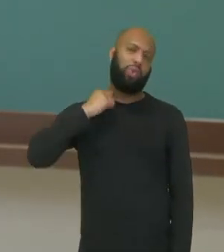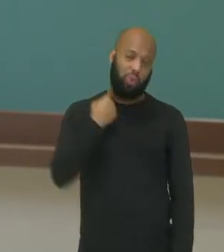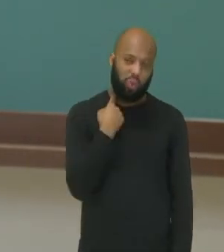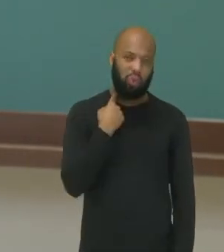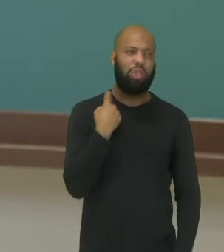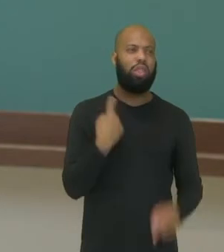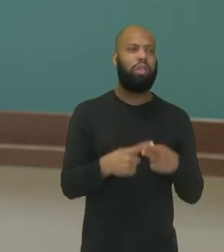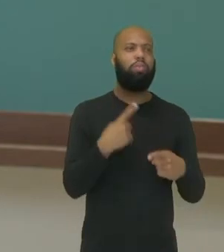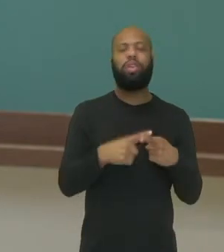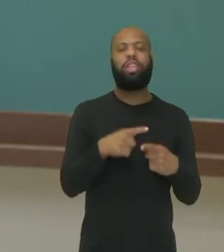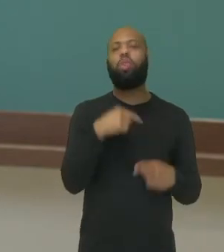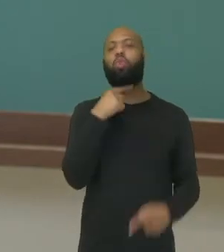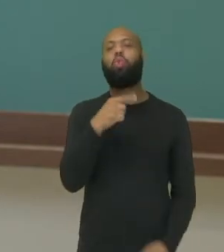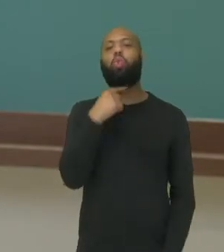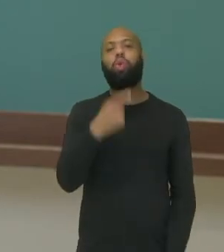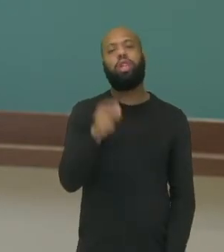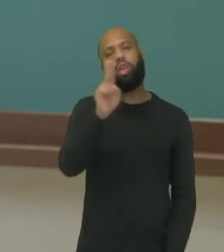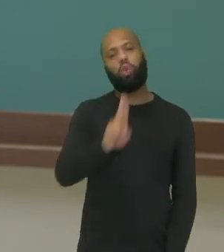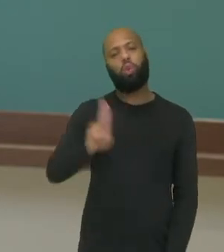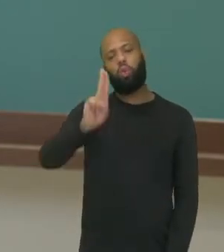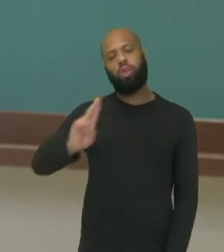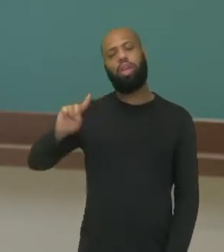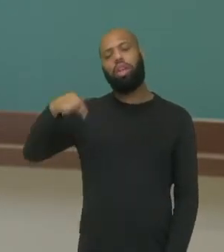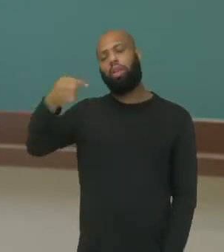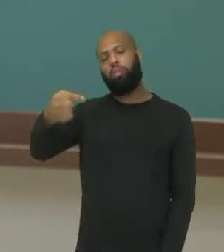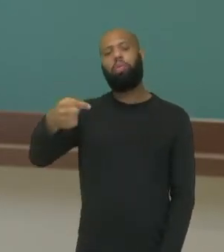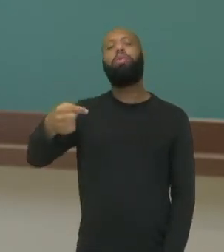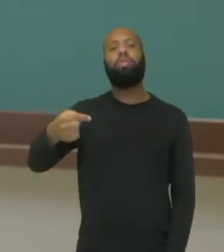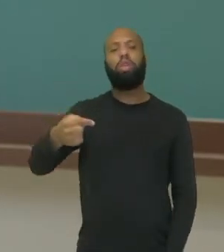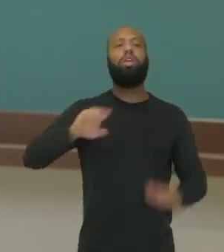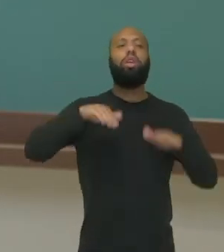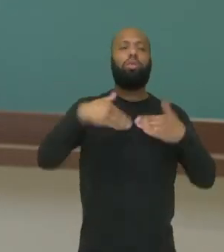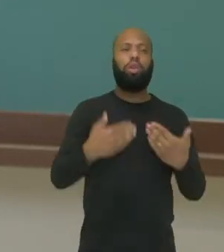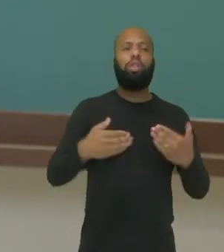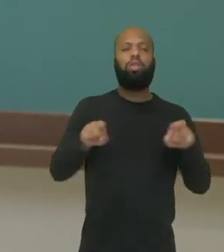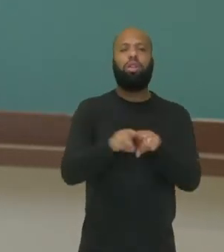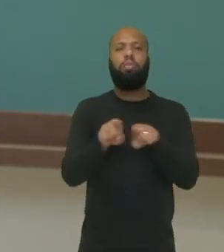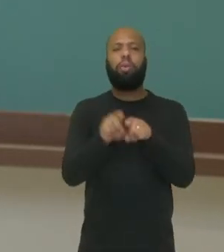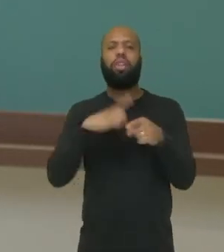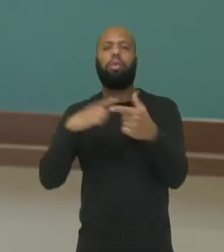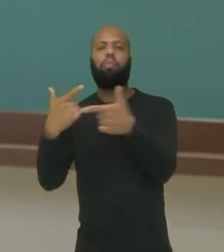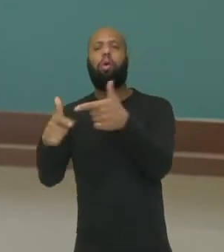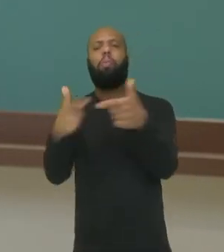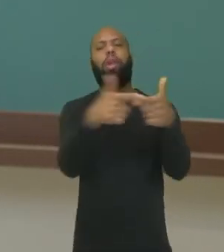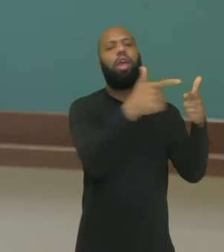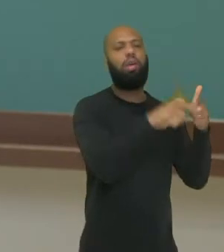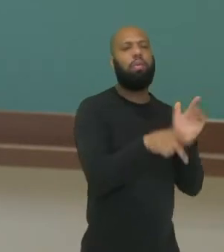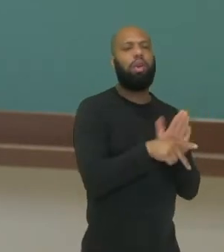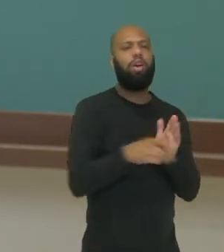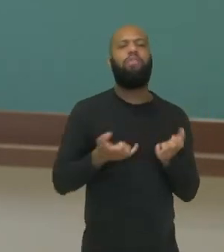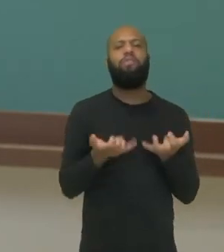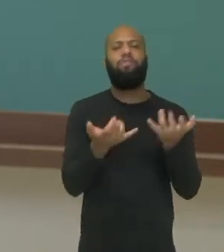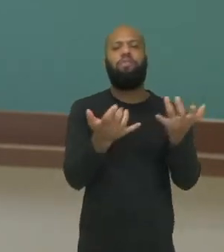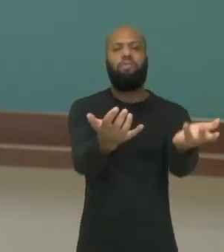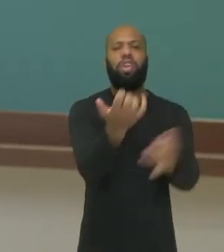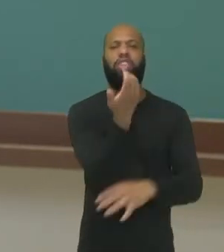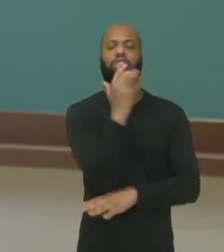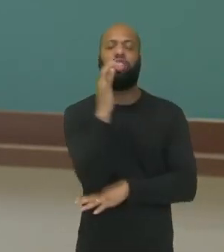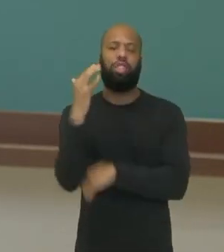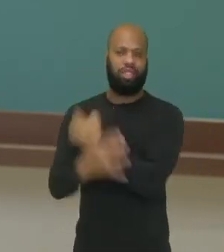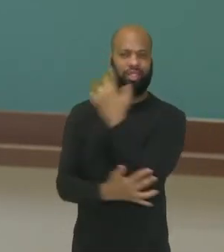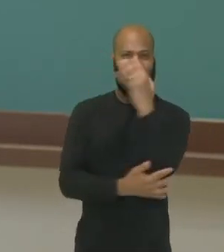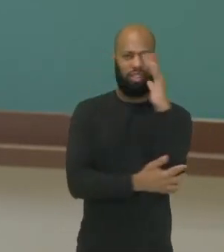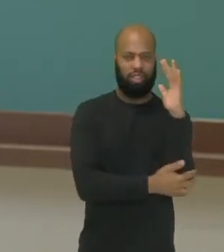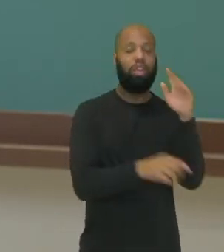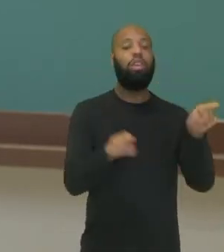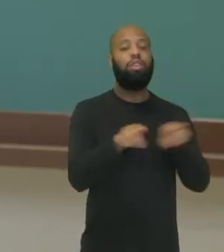não vamos poder consumir, né? O estrago ali na vegetação também